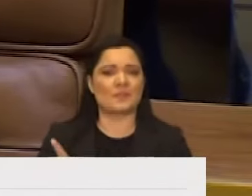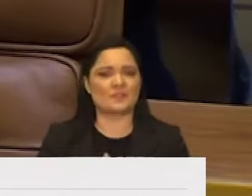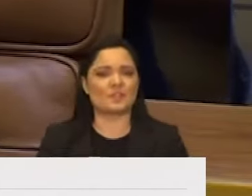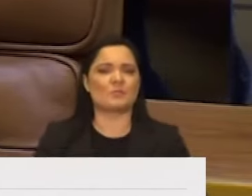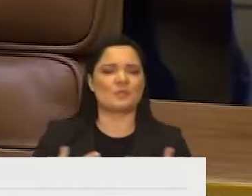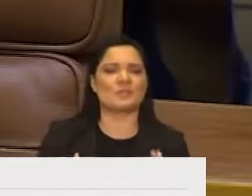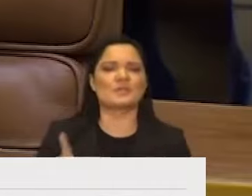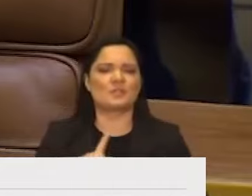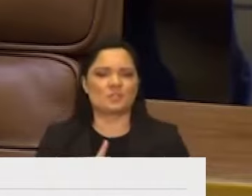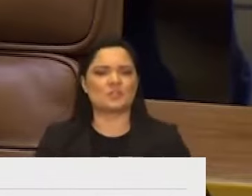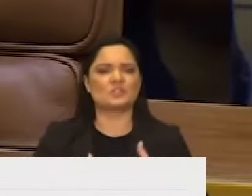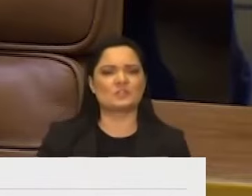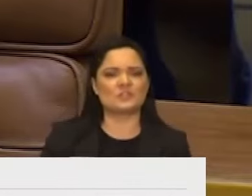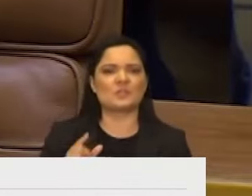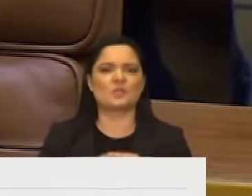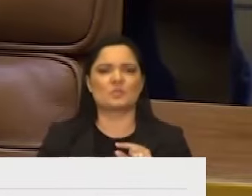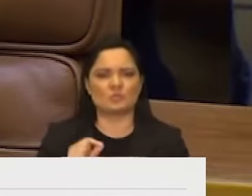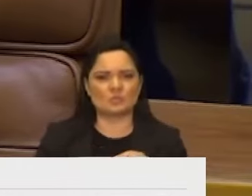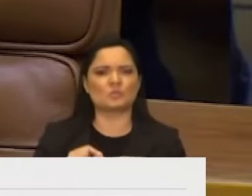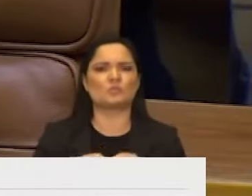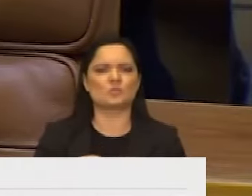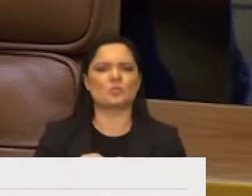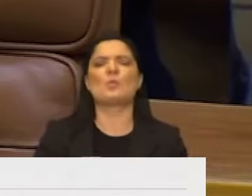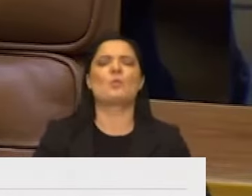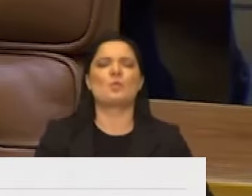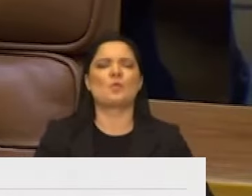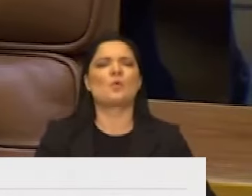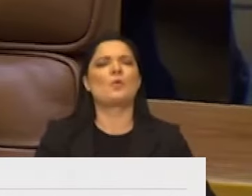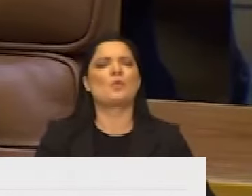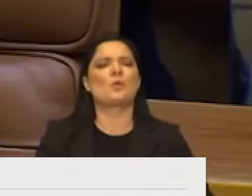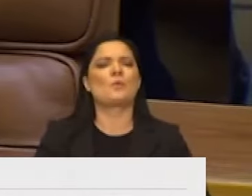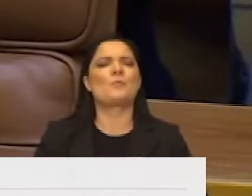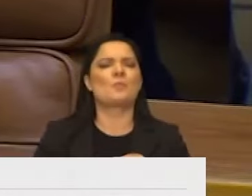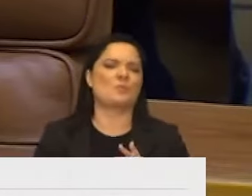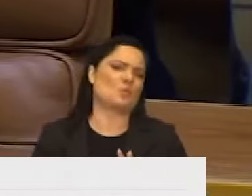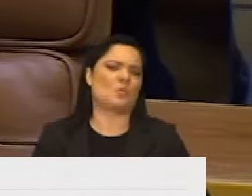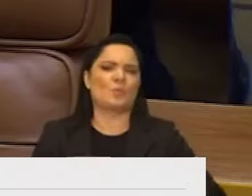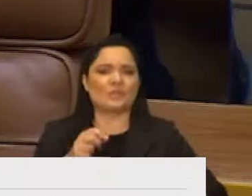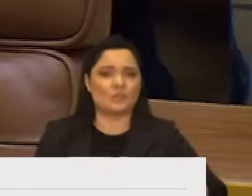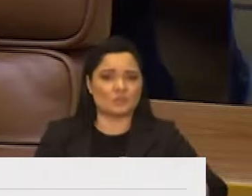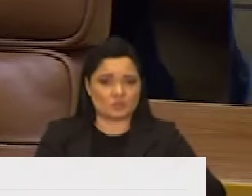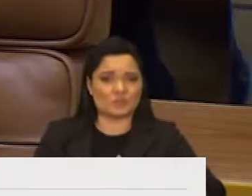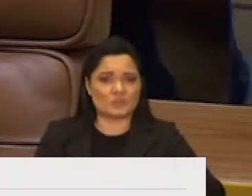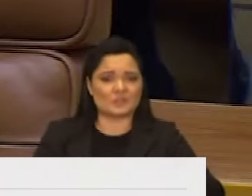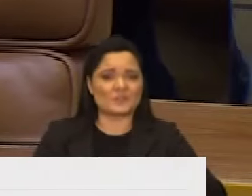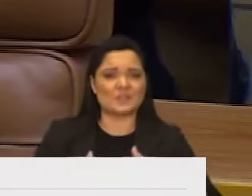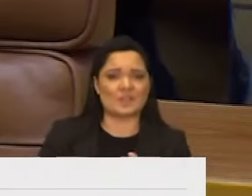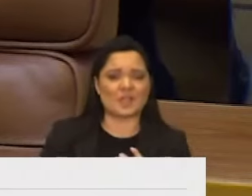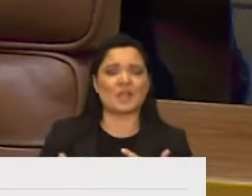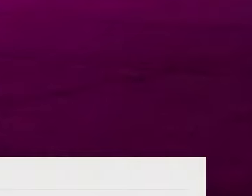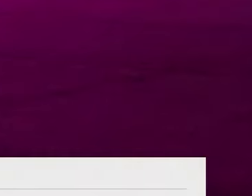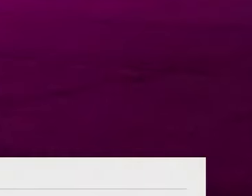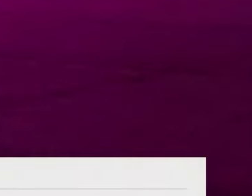gestão do Poder Judiciário eh com esse tópico da desjudicialização